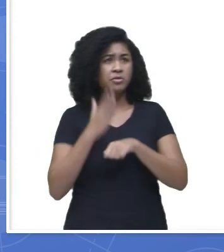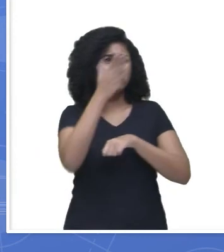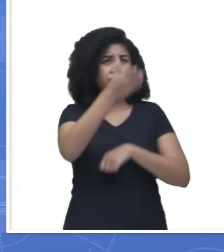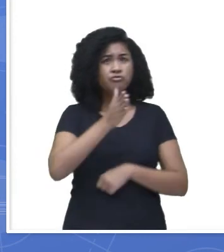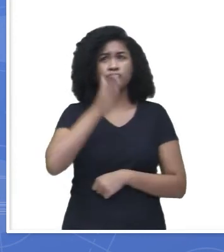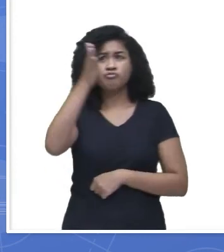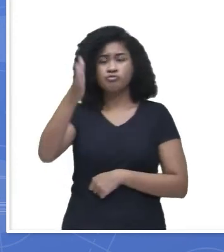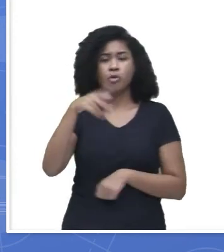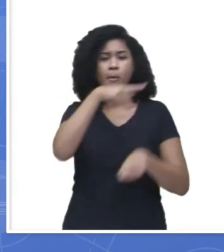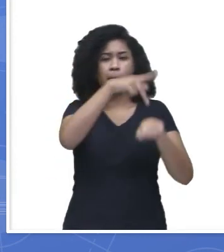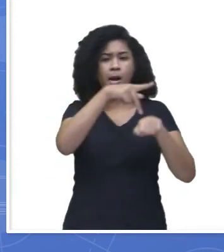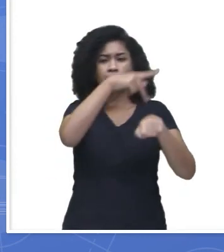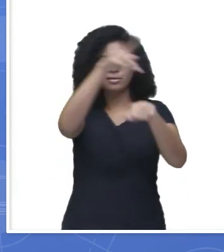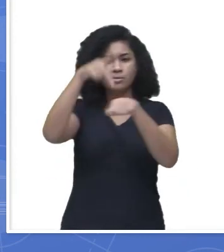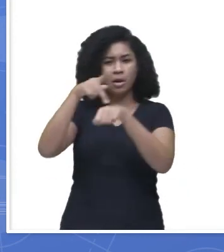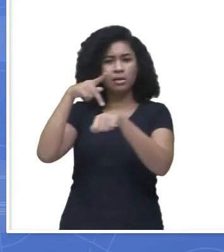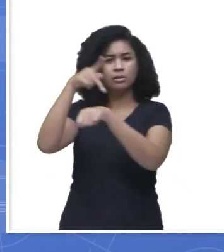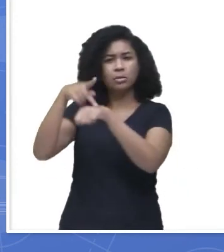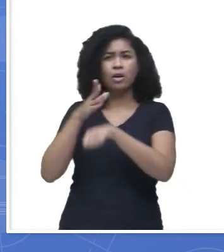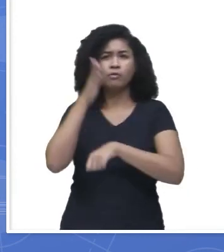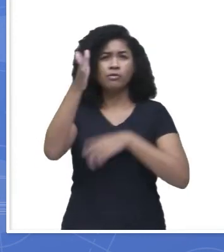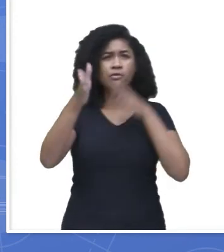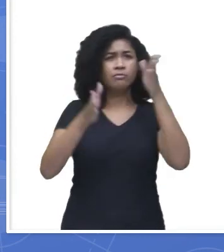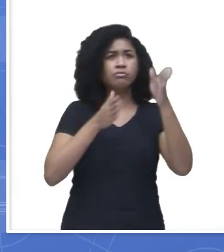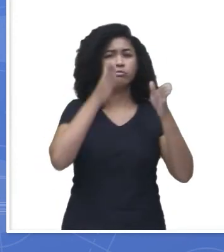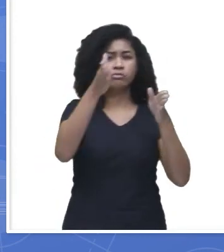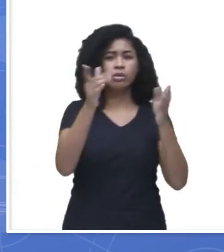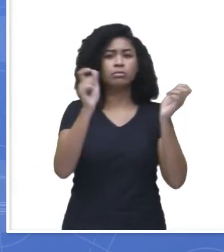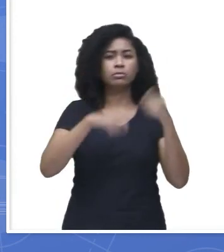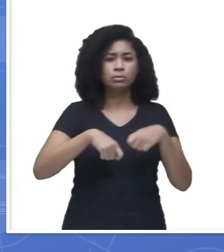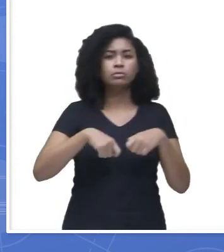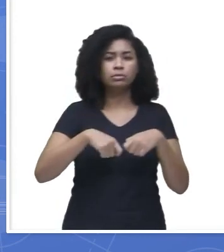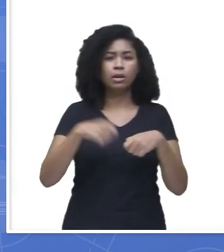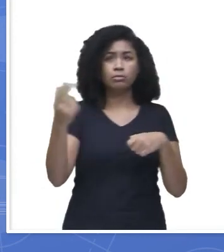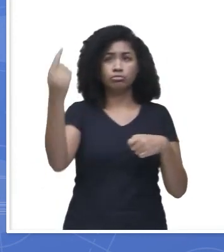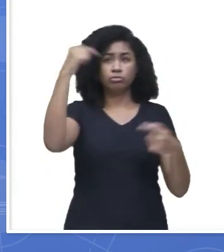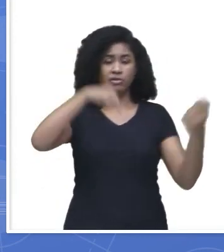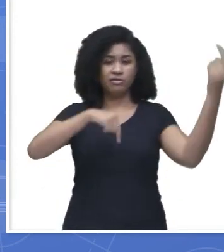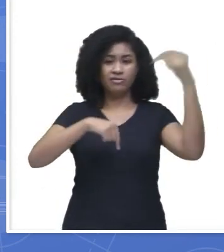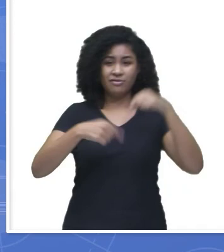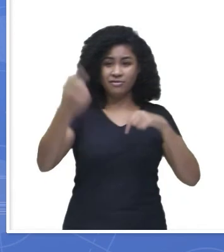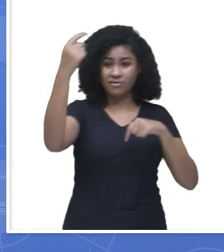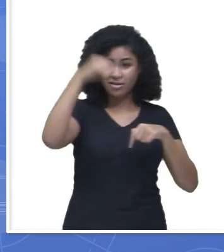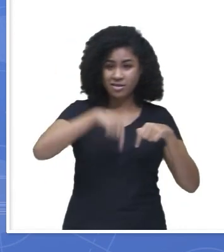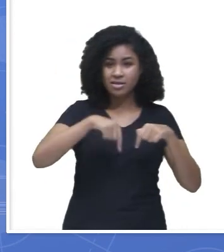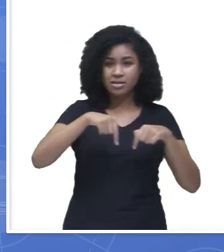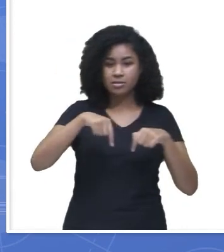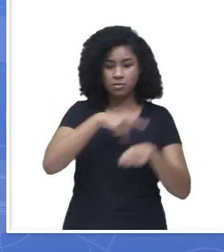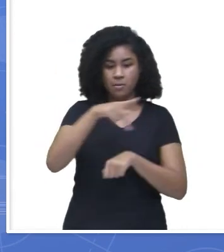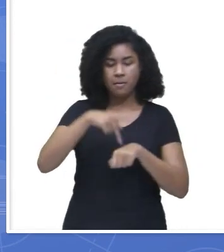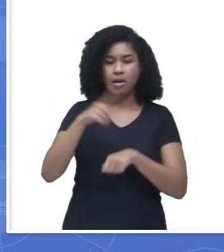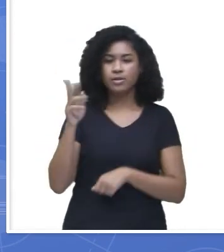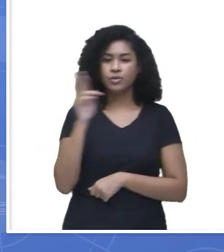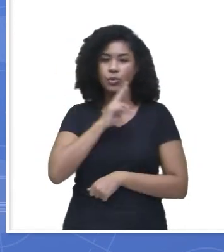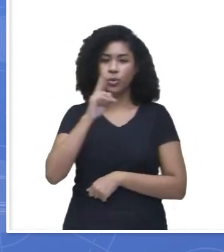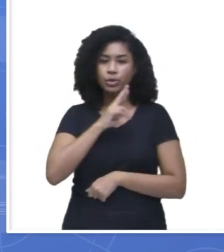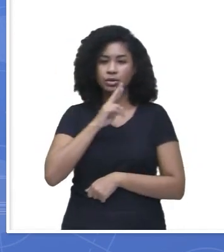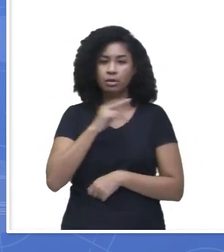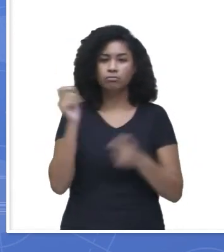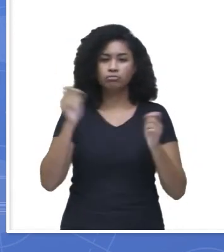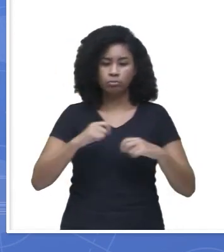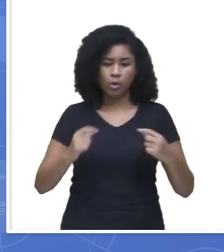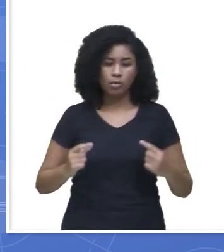essas empresas estrangeiras. Era cômodo para as empresas? Porque aí essa empresa vai lucrar nesse território, não é verdade? Enquanto